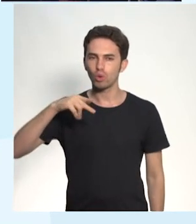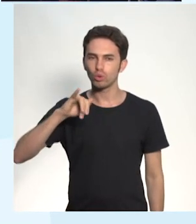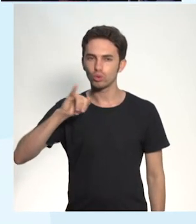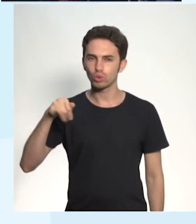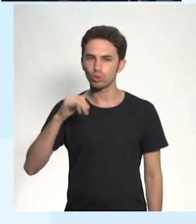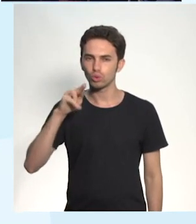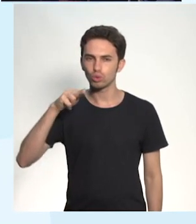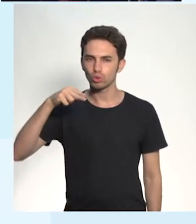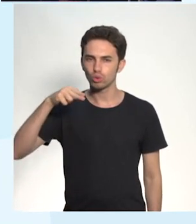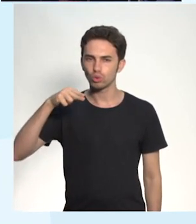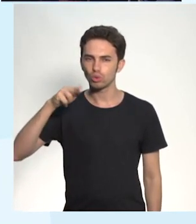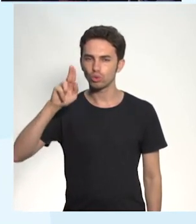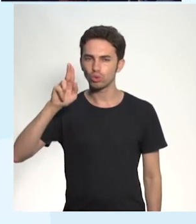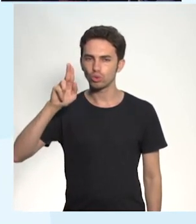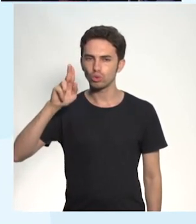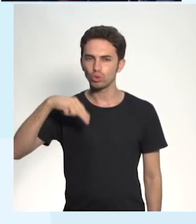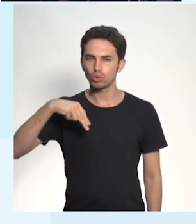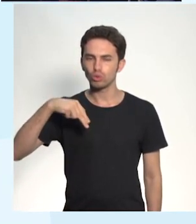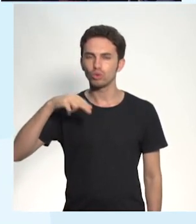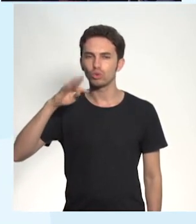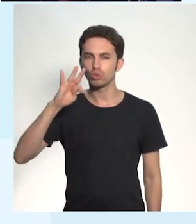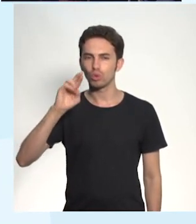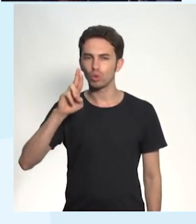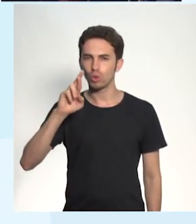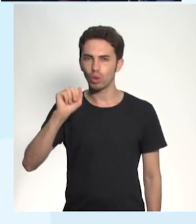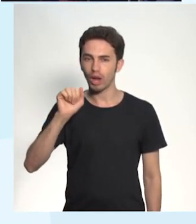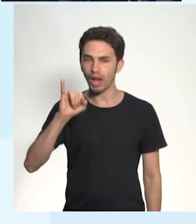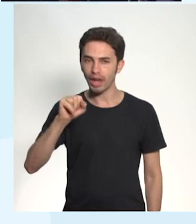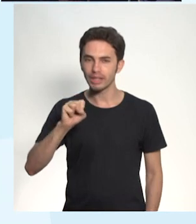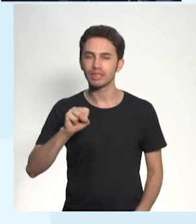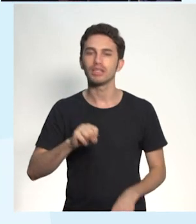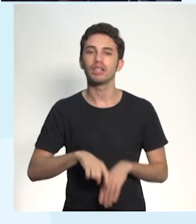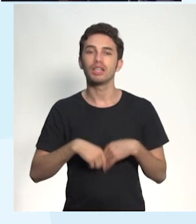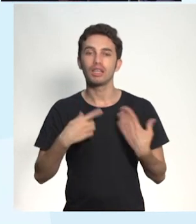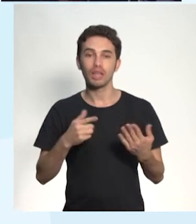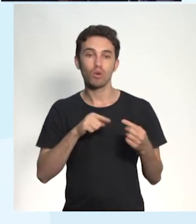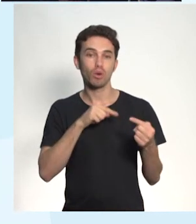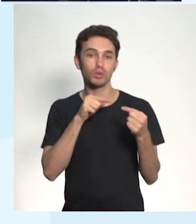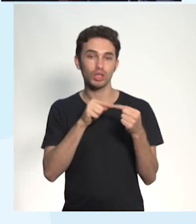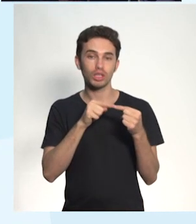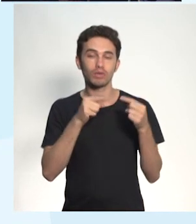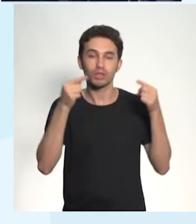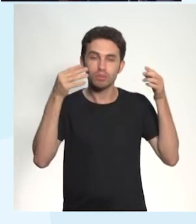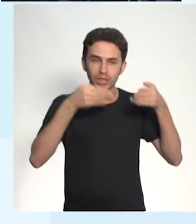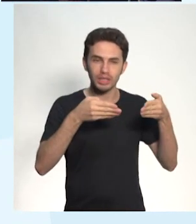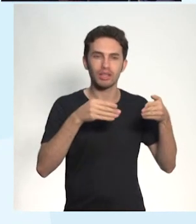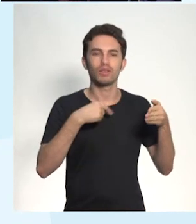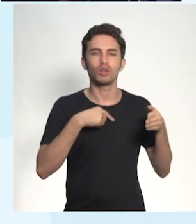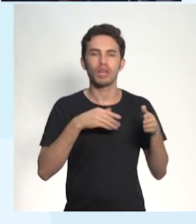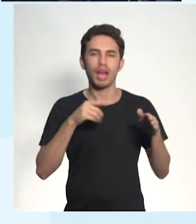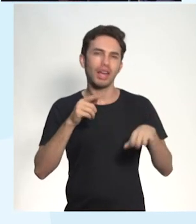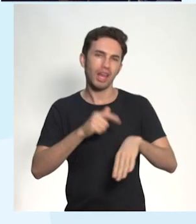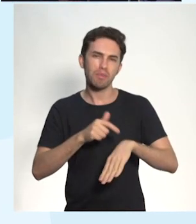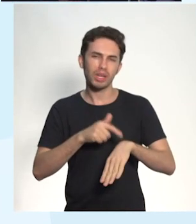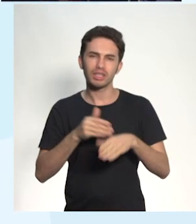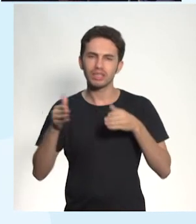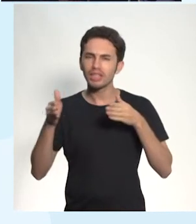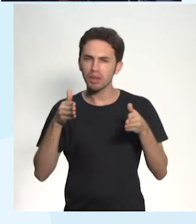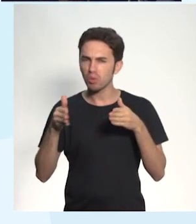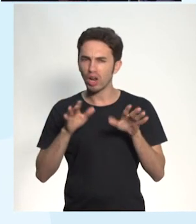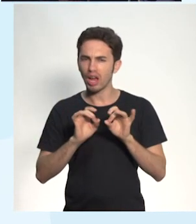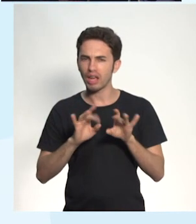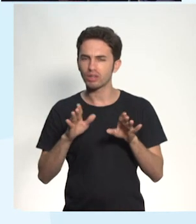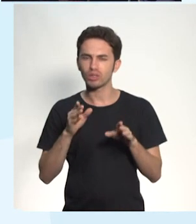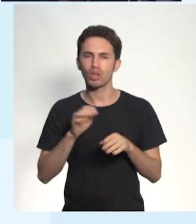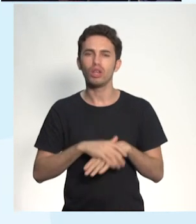Então, eles têm um objetivo específico, o que faz com que esses movimentos sejam temporários, né? Já que quando o objetivo é alcançado,